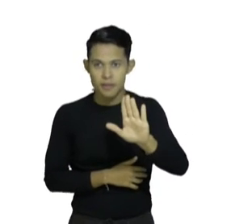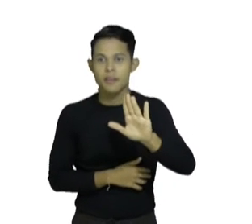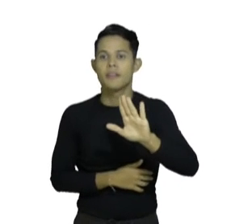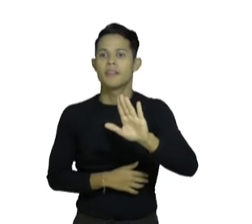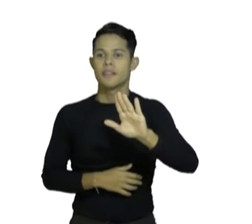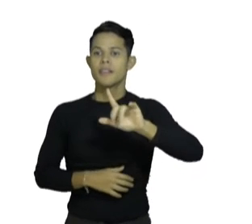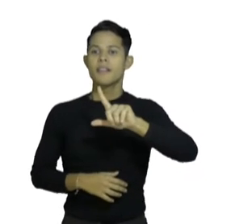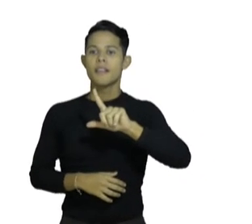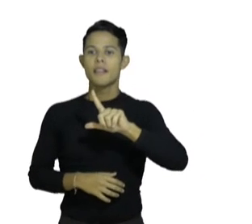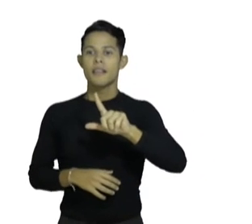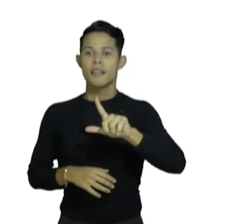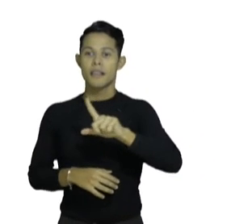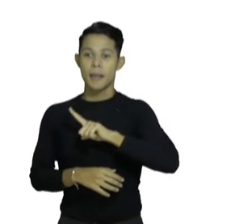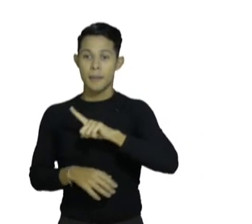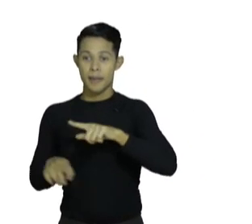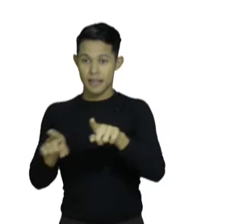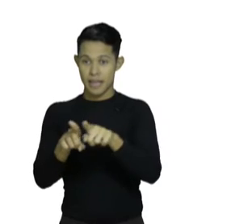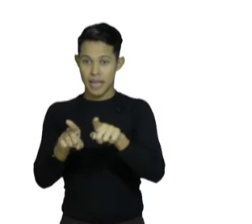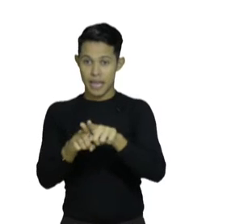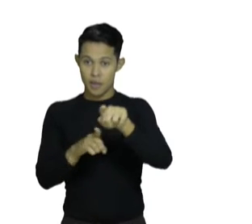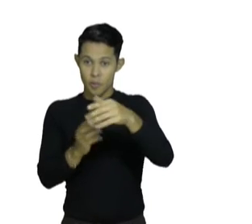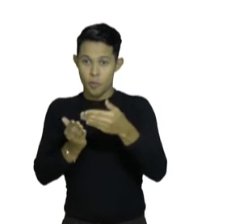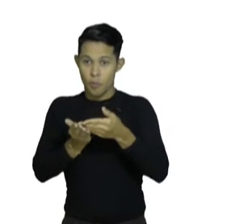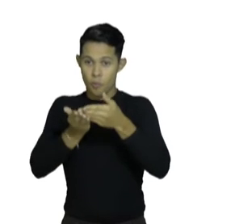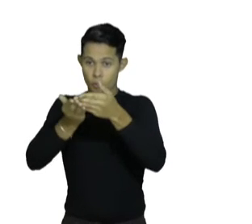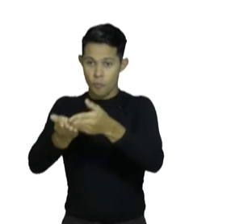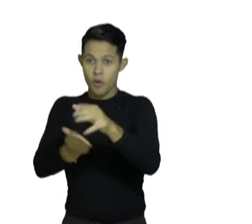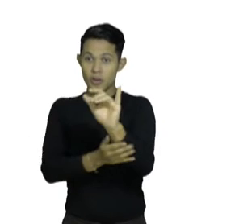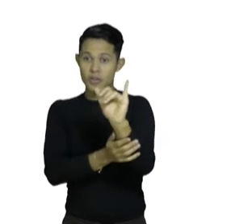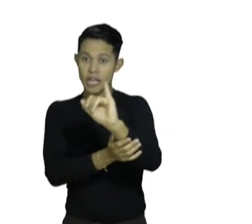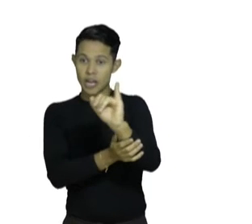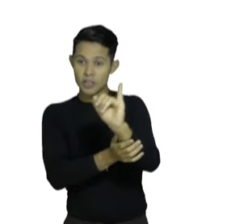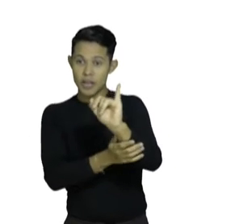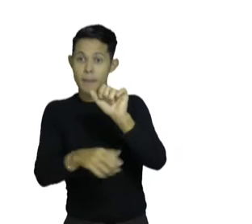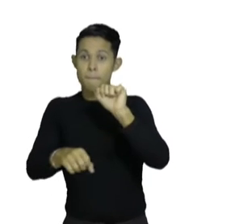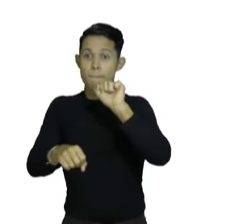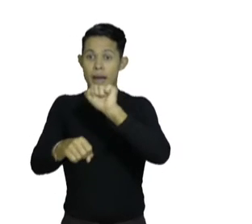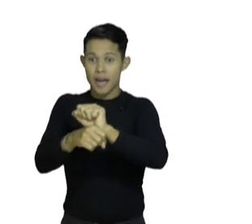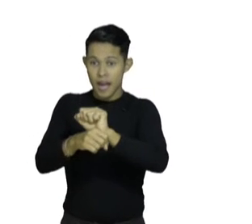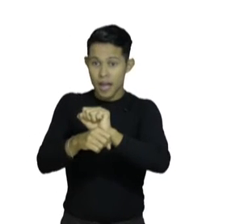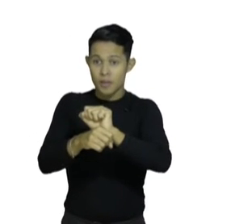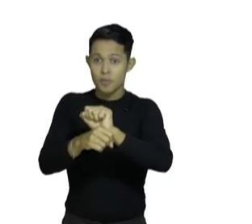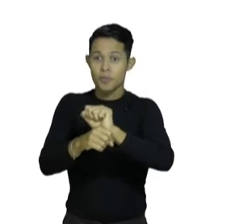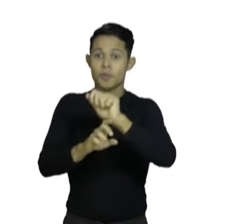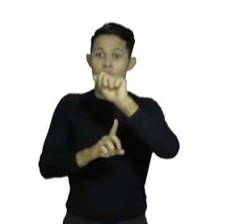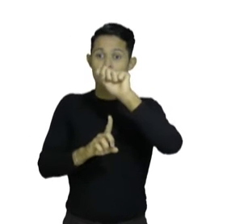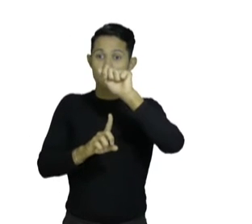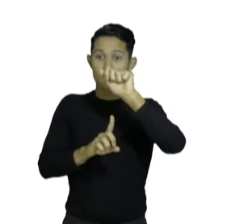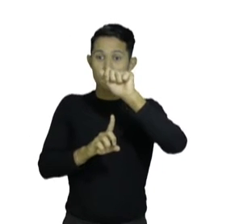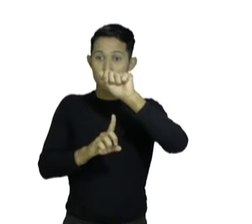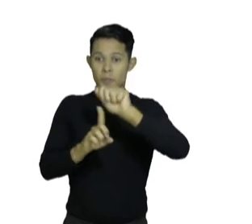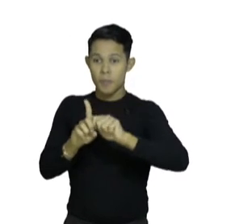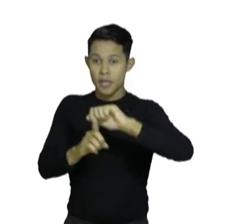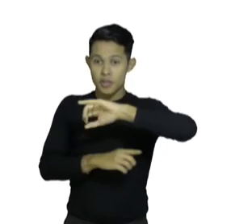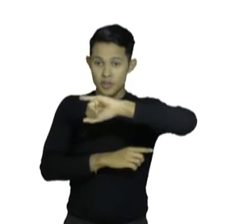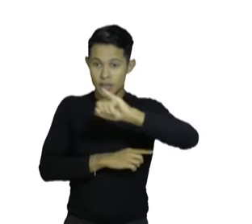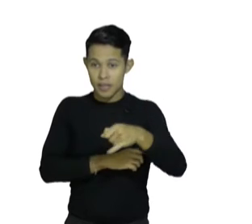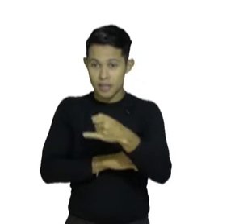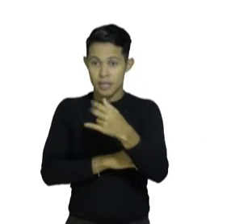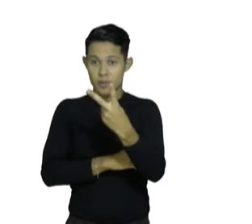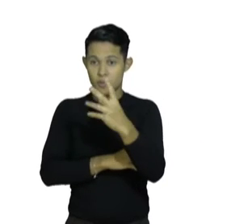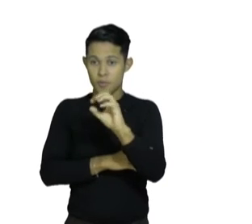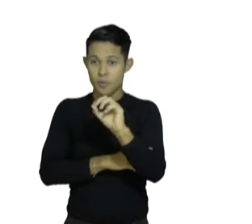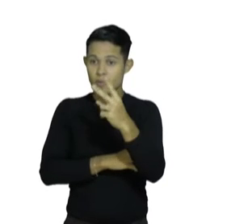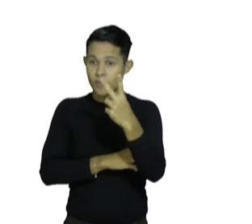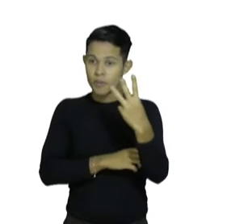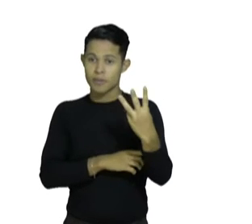ter um porto de Itajaí parado desde primeo de Janeiro de 2023 quem